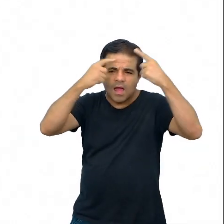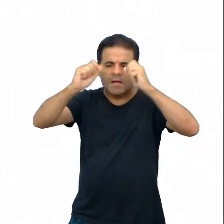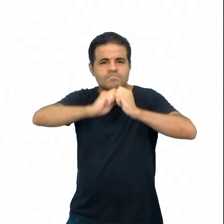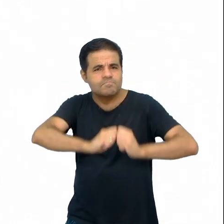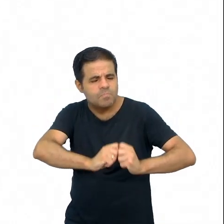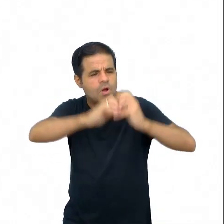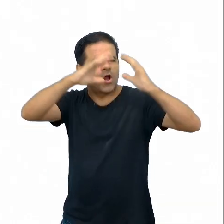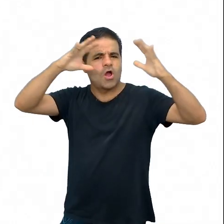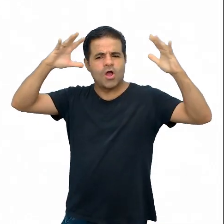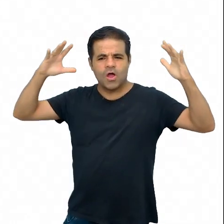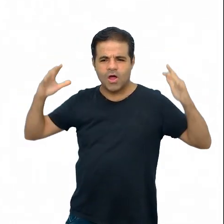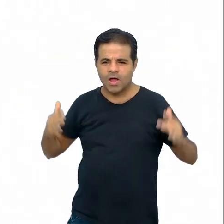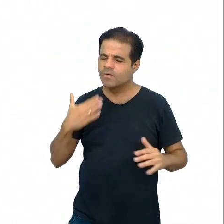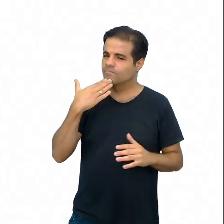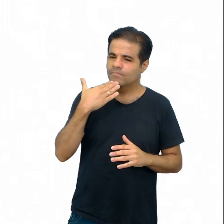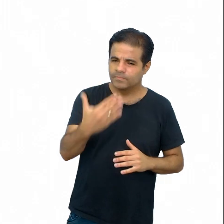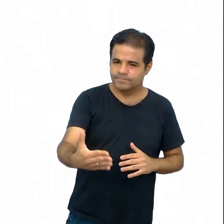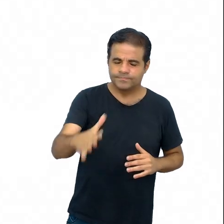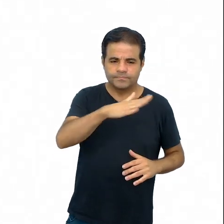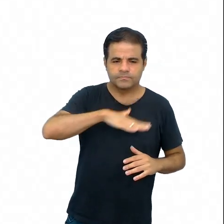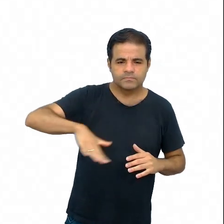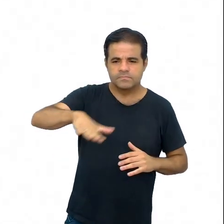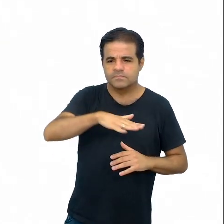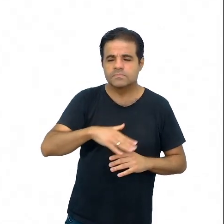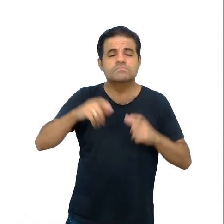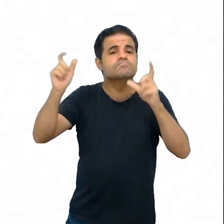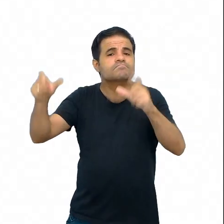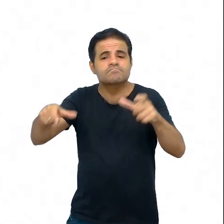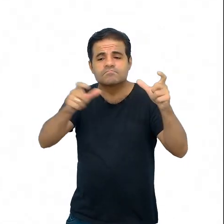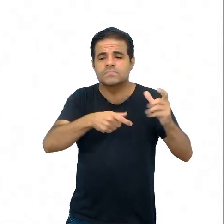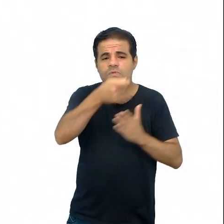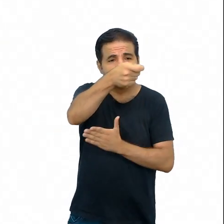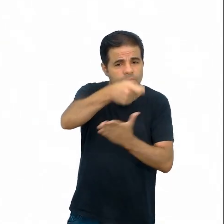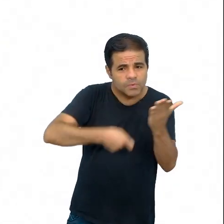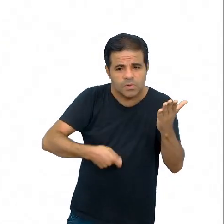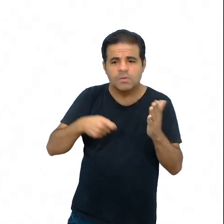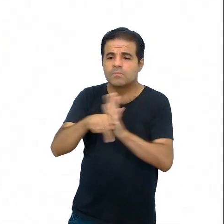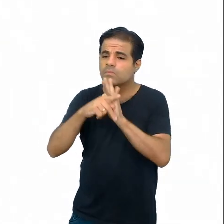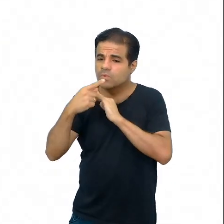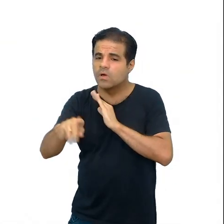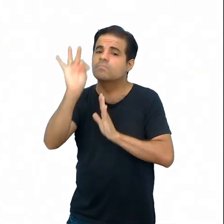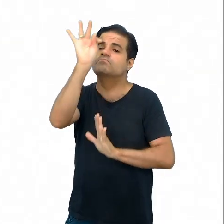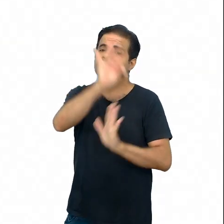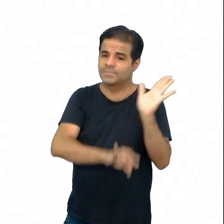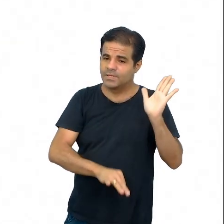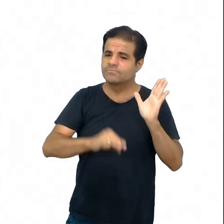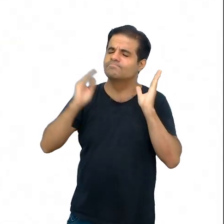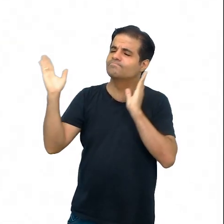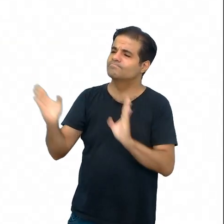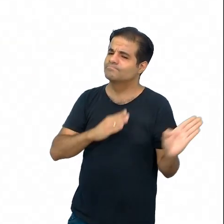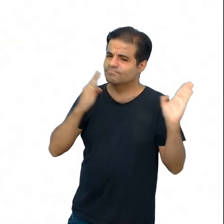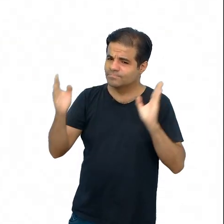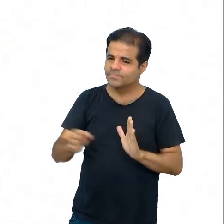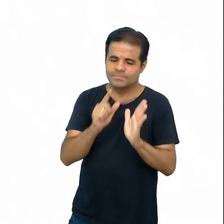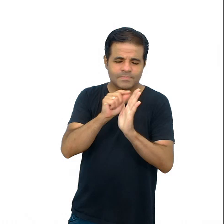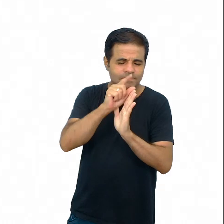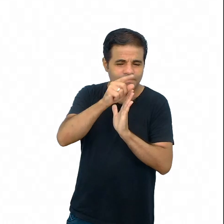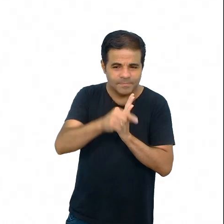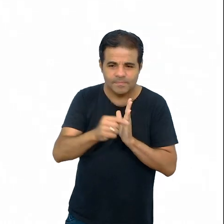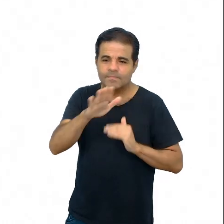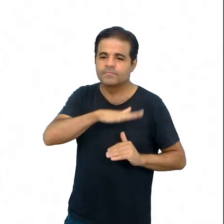Então, eles recorrem, né, a essas vozes, né, para produzirem os seus próprios textos, produzem os seus